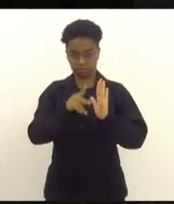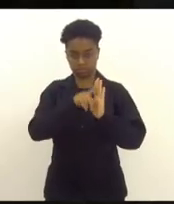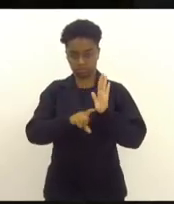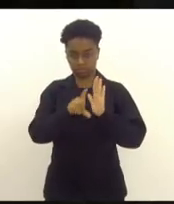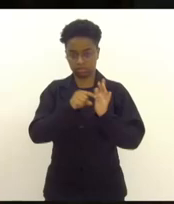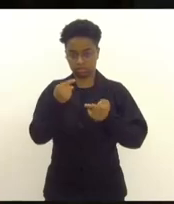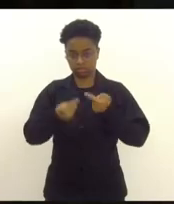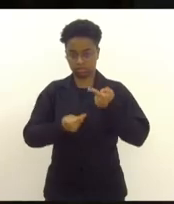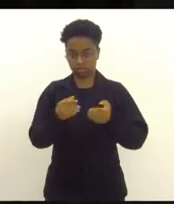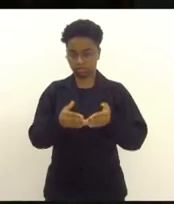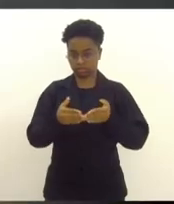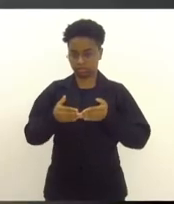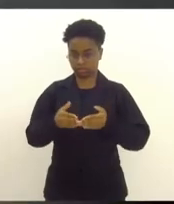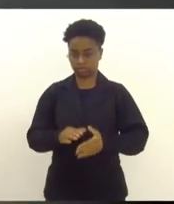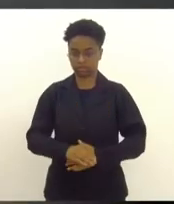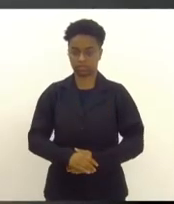está suspensa a sessão